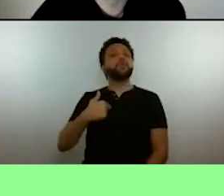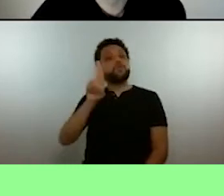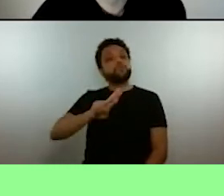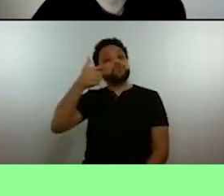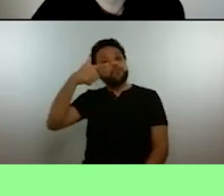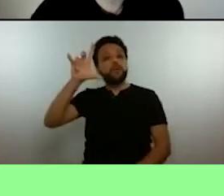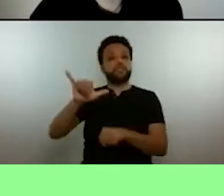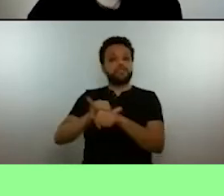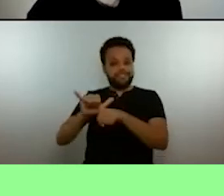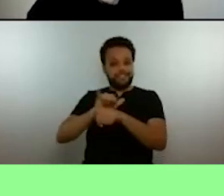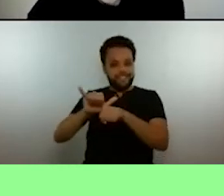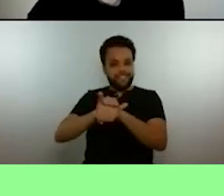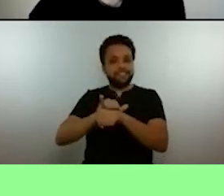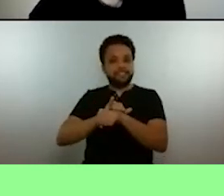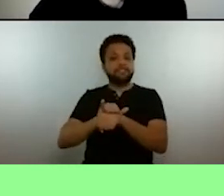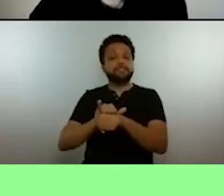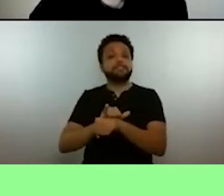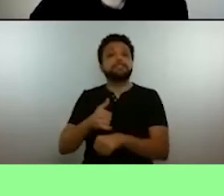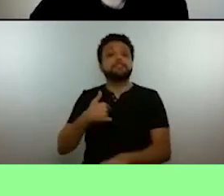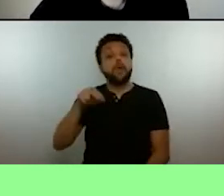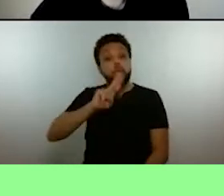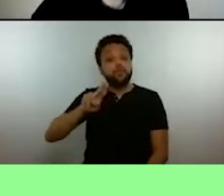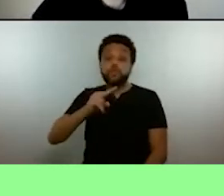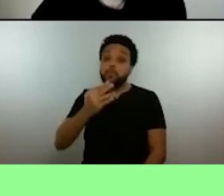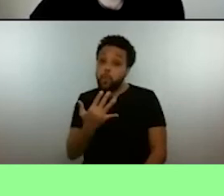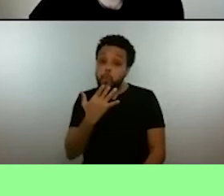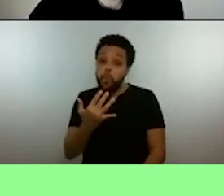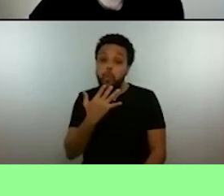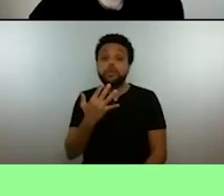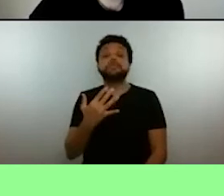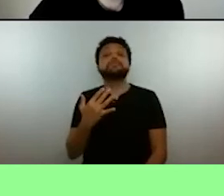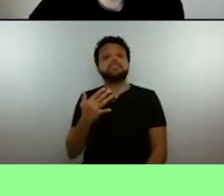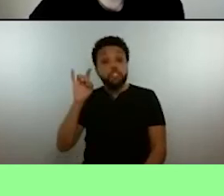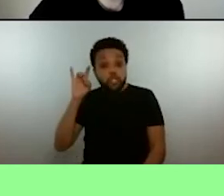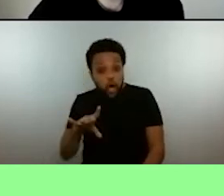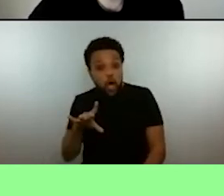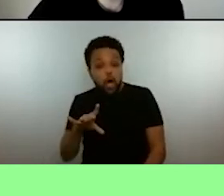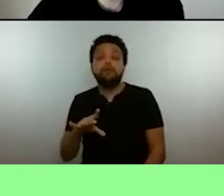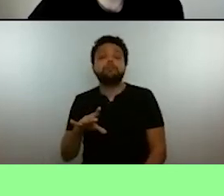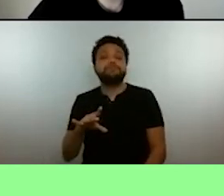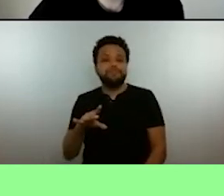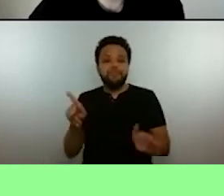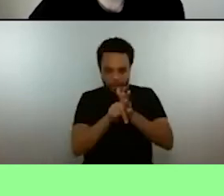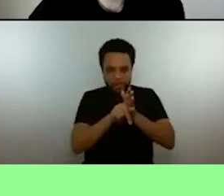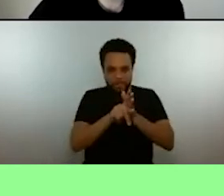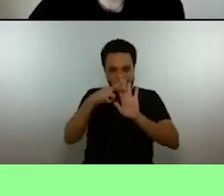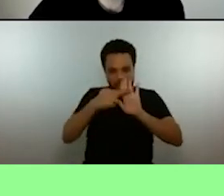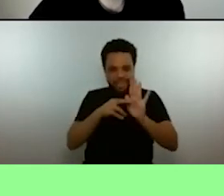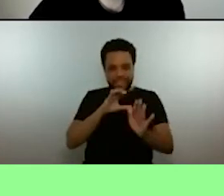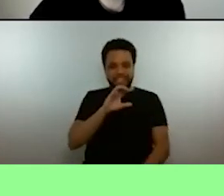uma regra da WCAG, não uso só as cores para transmitir o seu conteúdo. Pode passar,